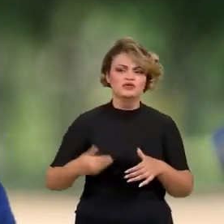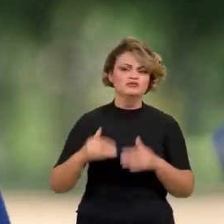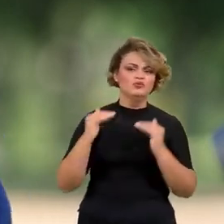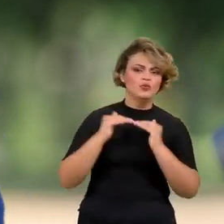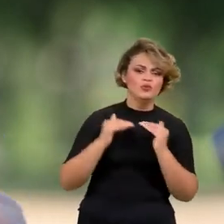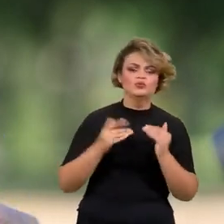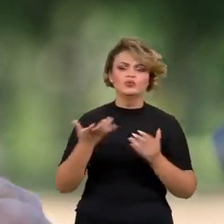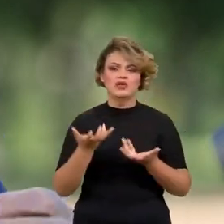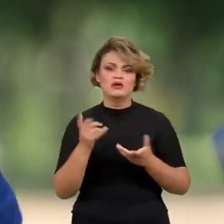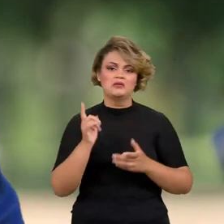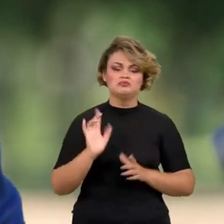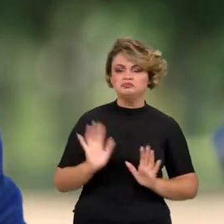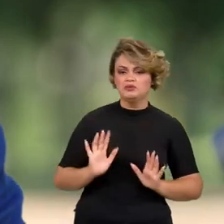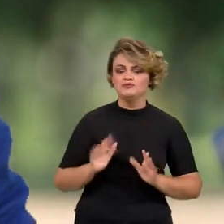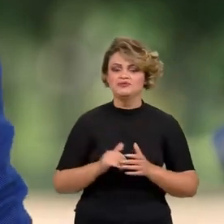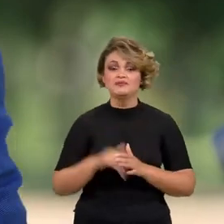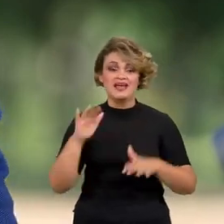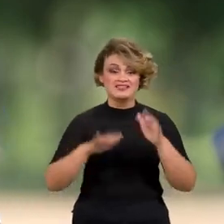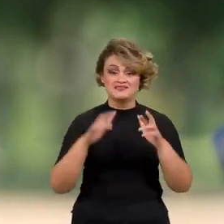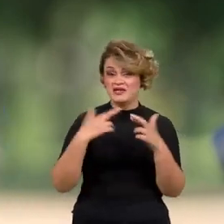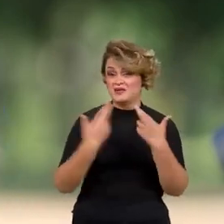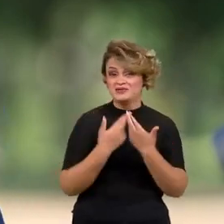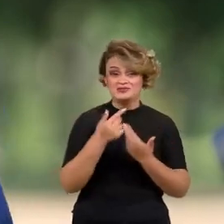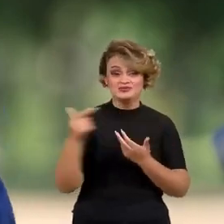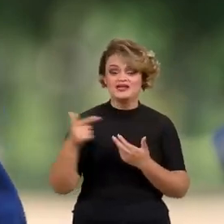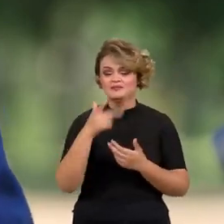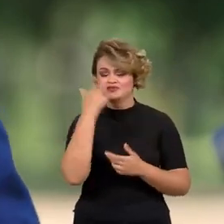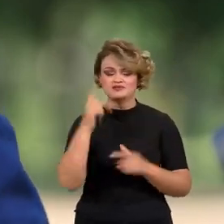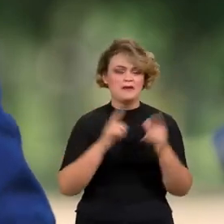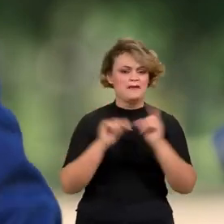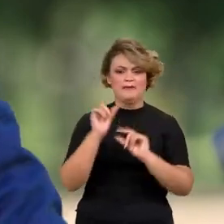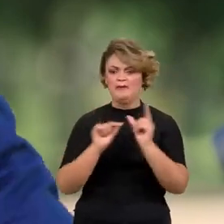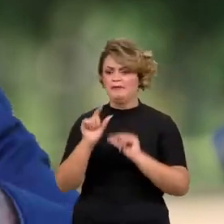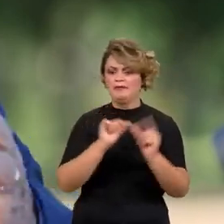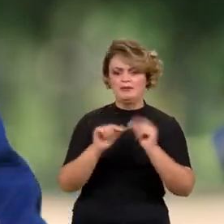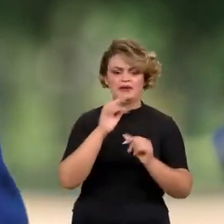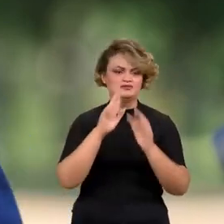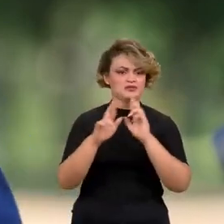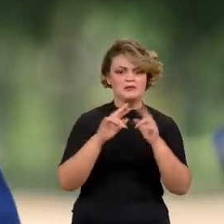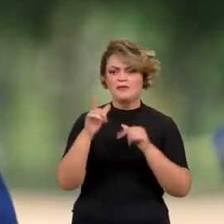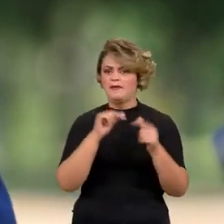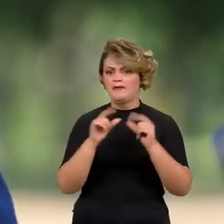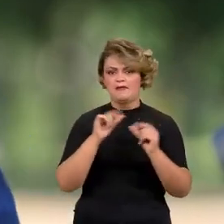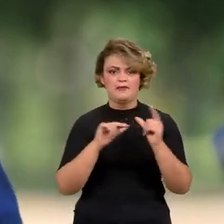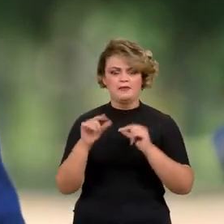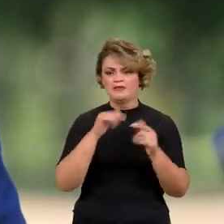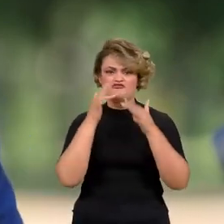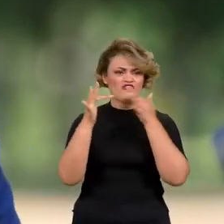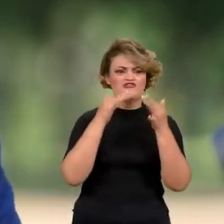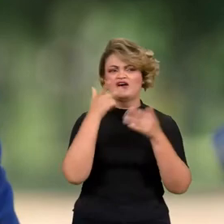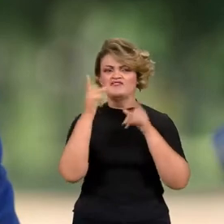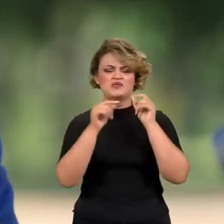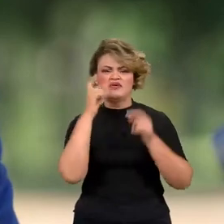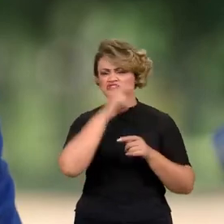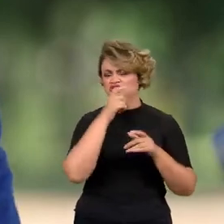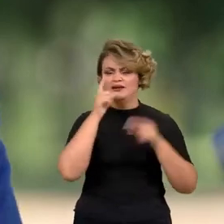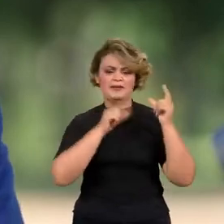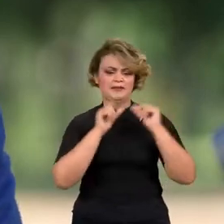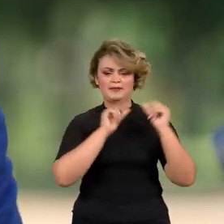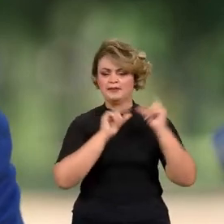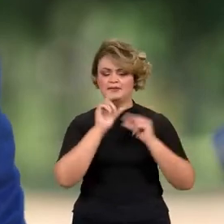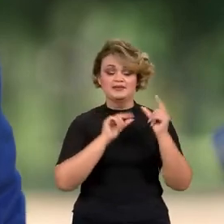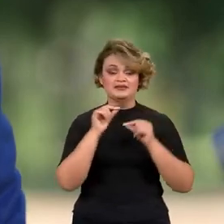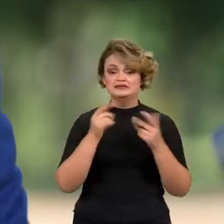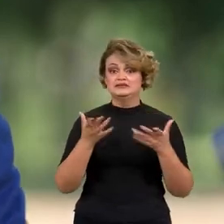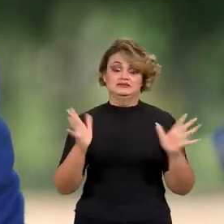vezes a gente não se reúne cada um começa a falar uma coisa cada um Começa a responder alguma fofoca de jornal então é é importante